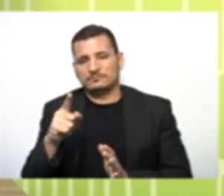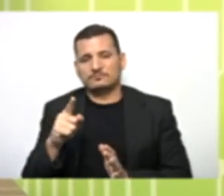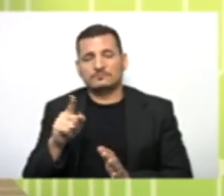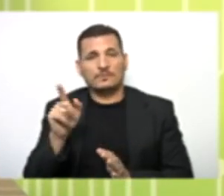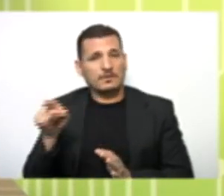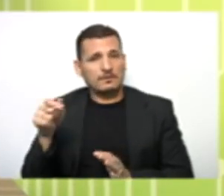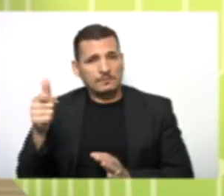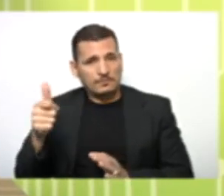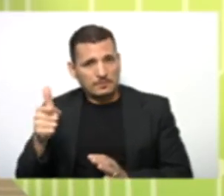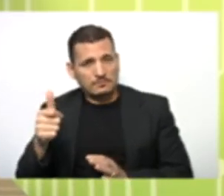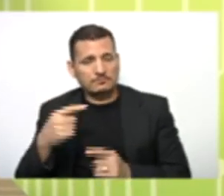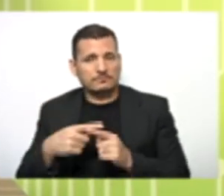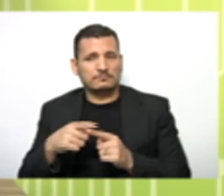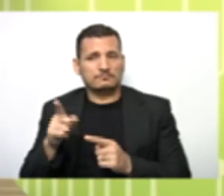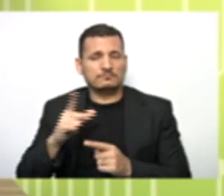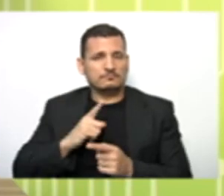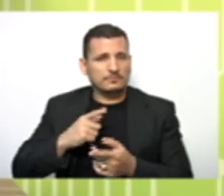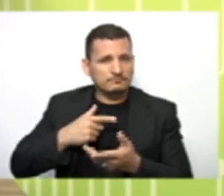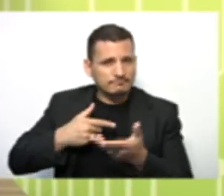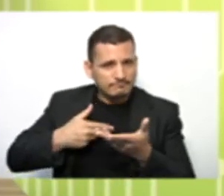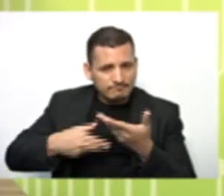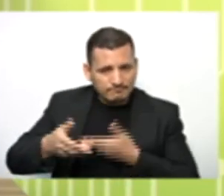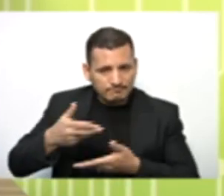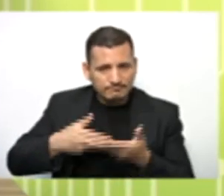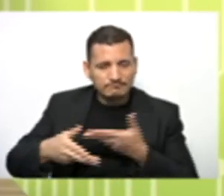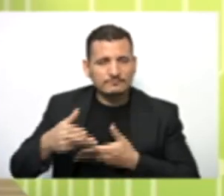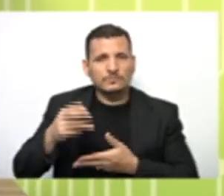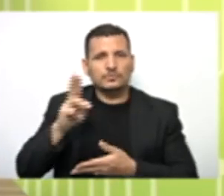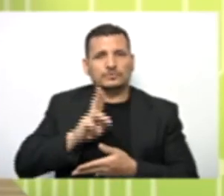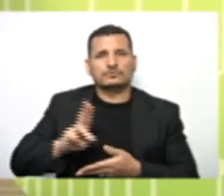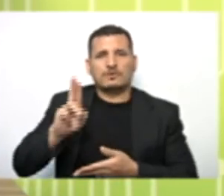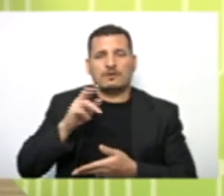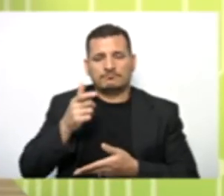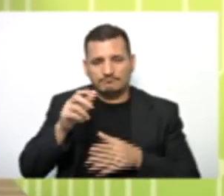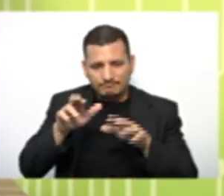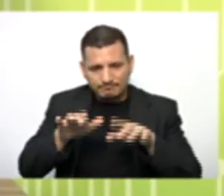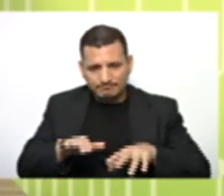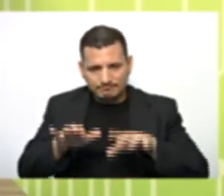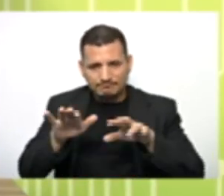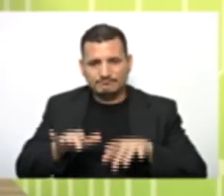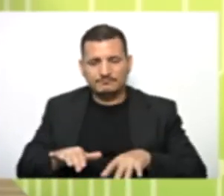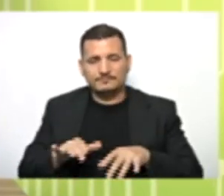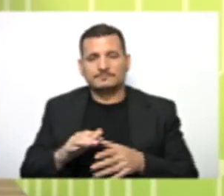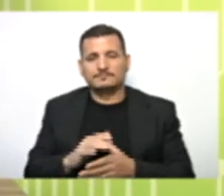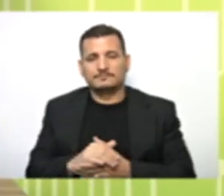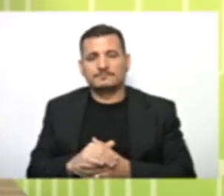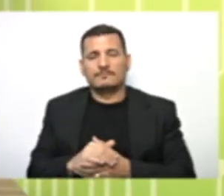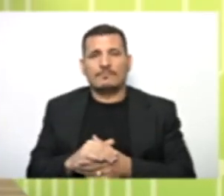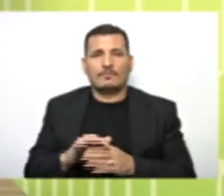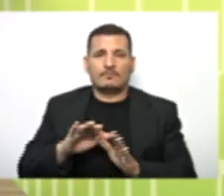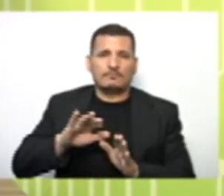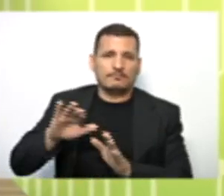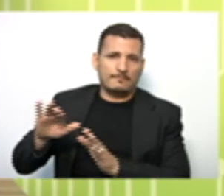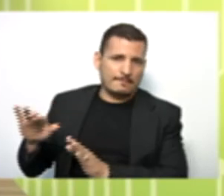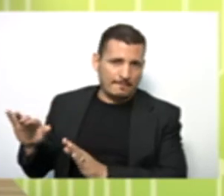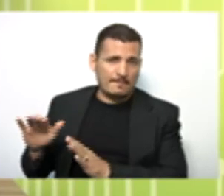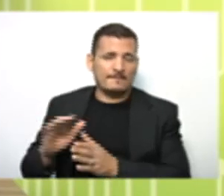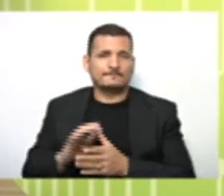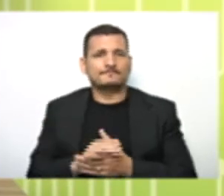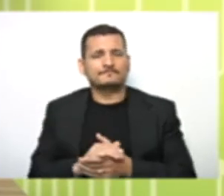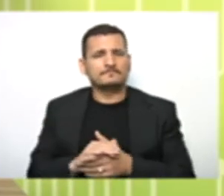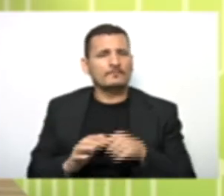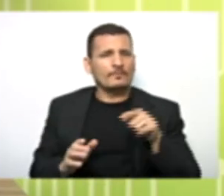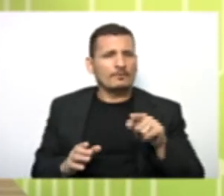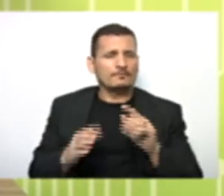porque ele interage diretamente com o usuário que está editando o texto. Por outro lado, esse